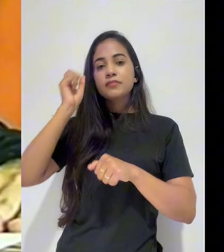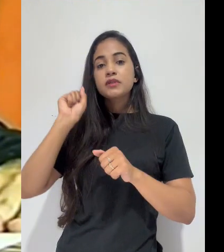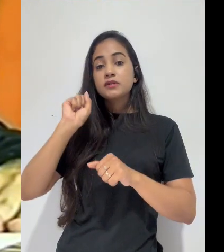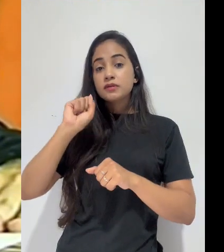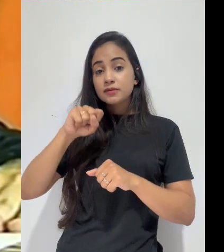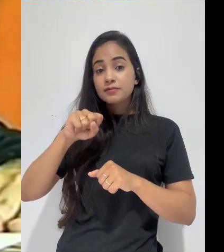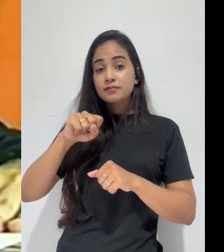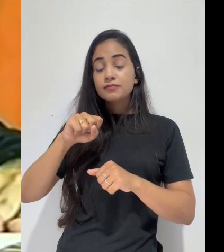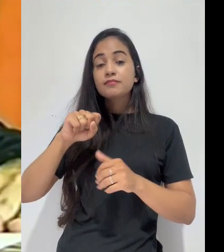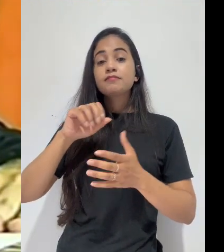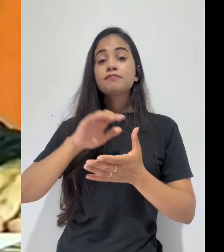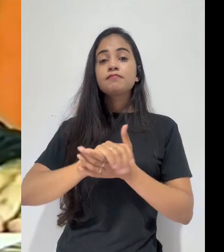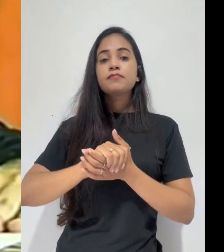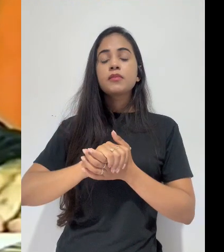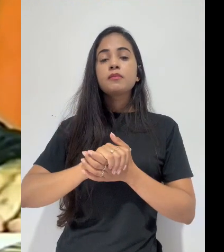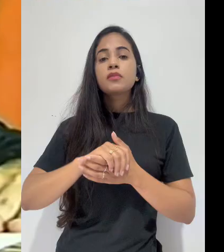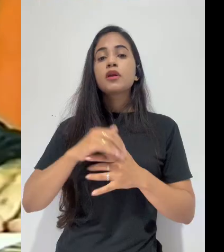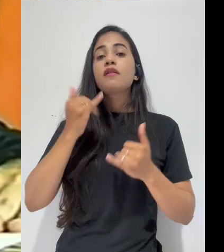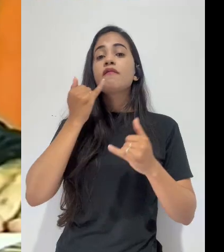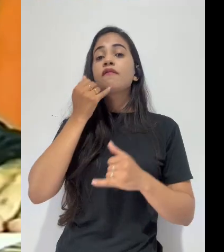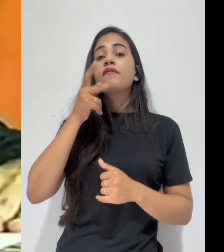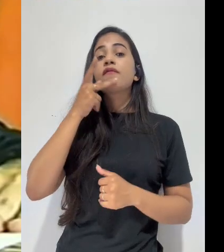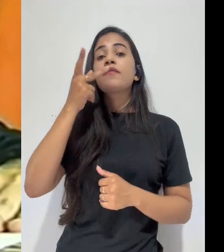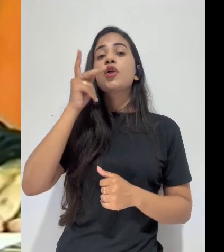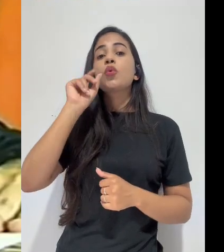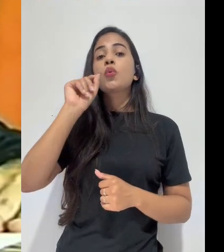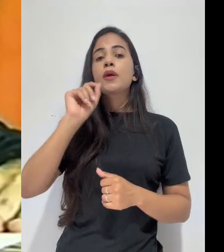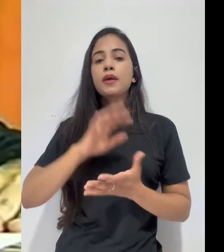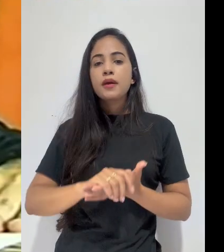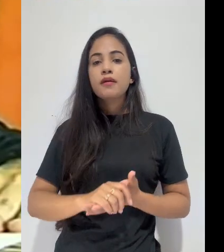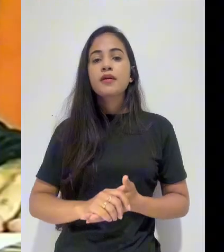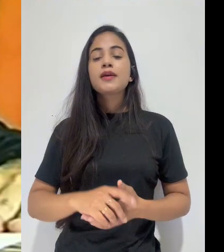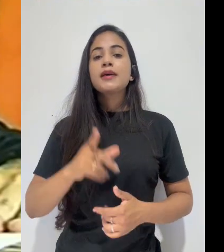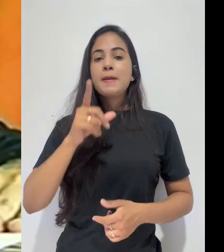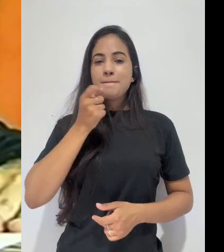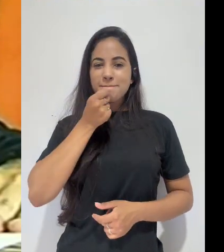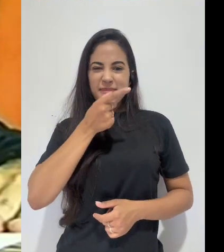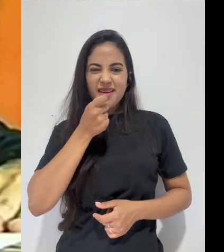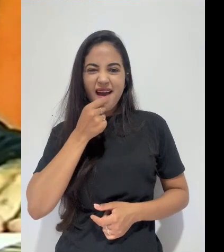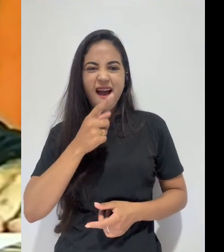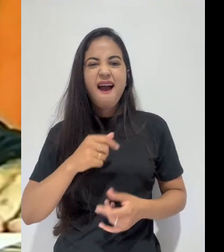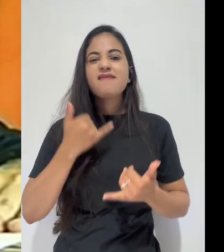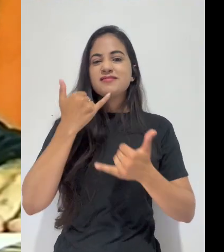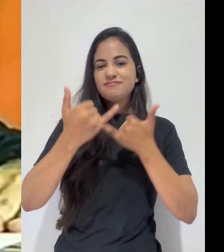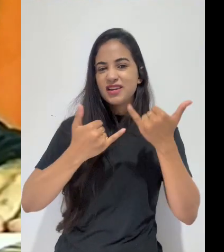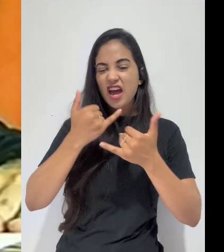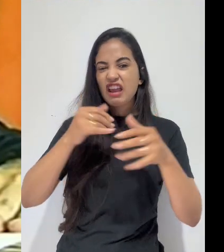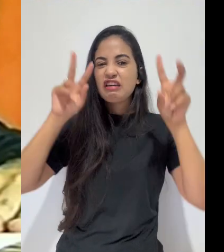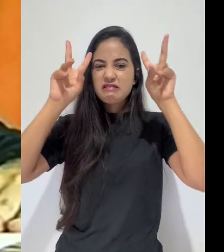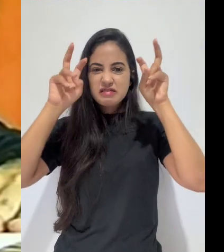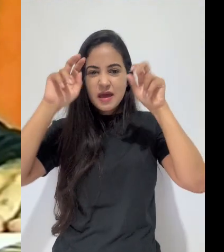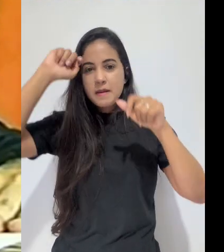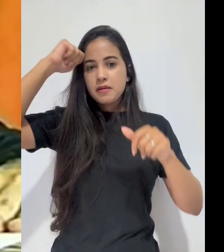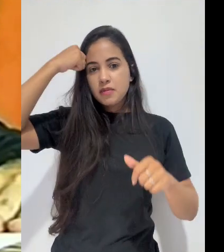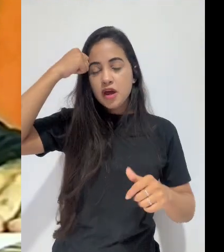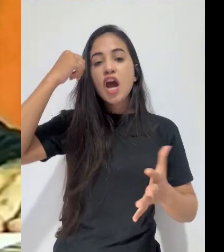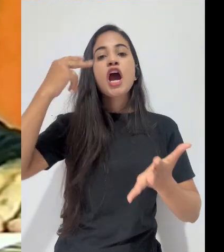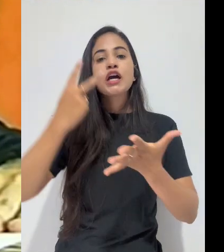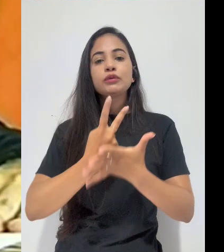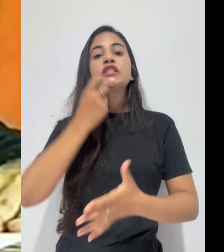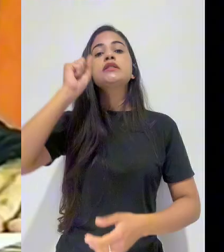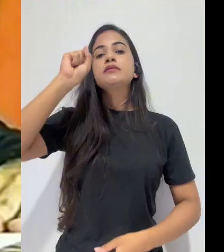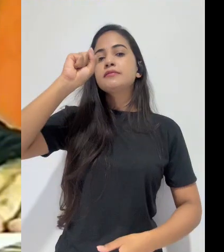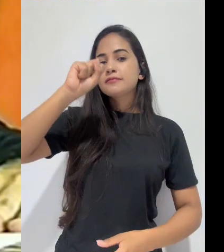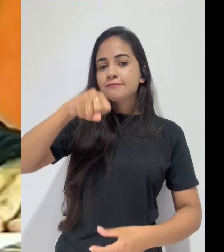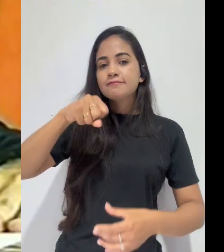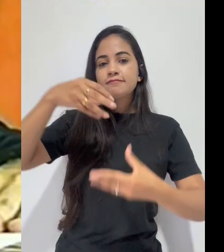ter postulado sua reintegração, informou que piadas e brincadeiras com negros aconteciam no departamento, o que